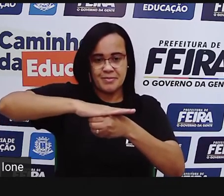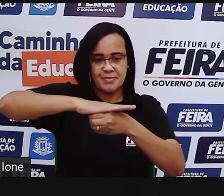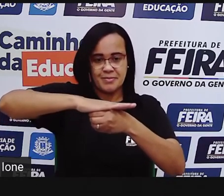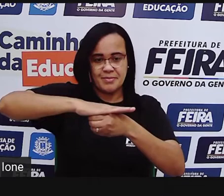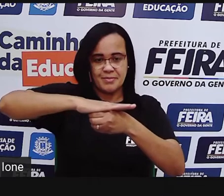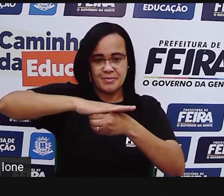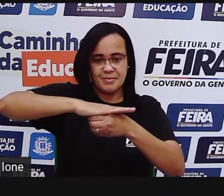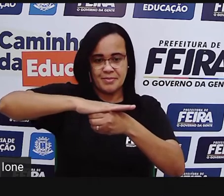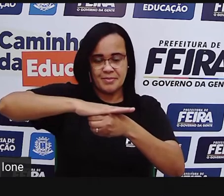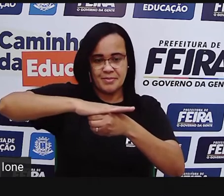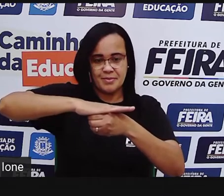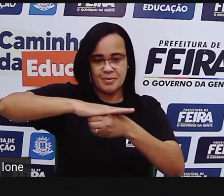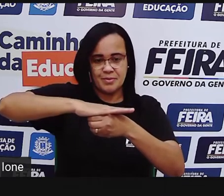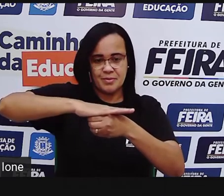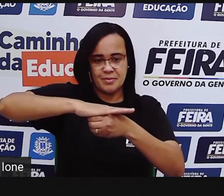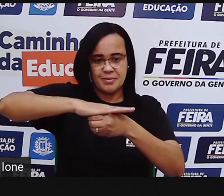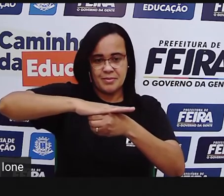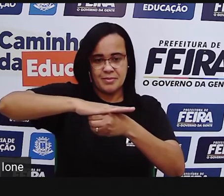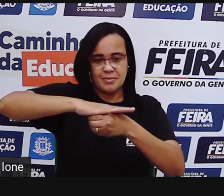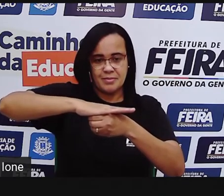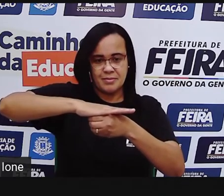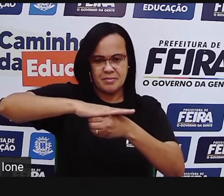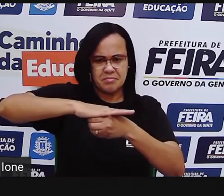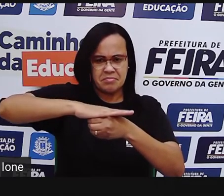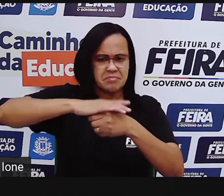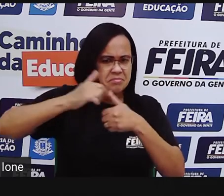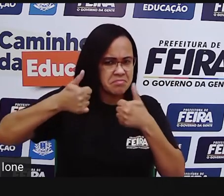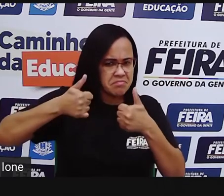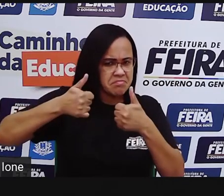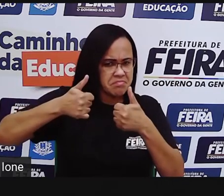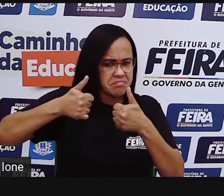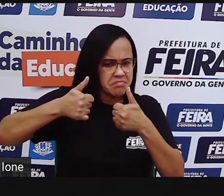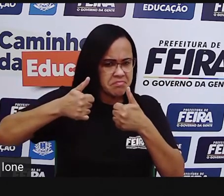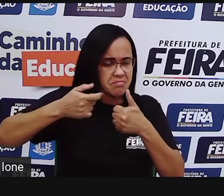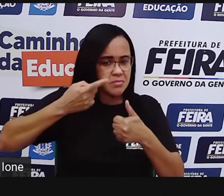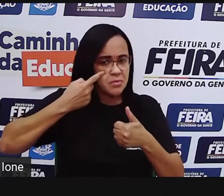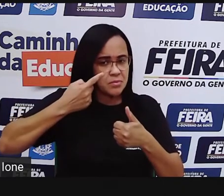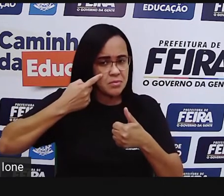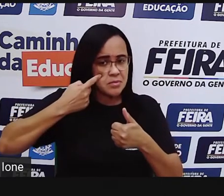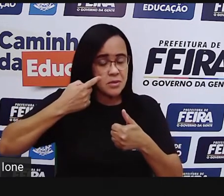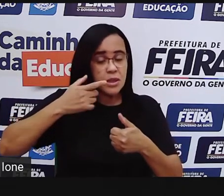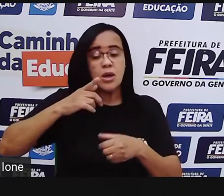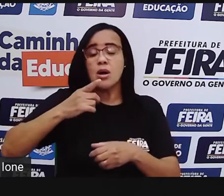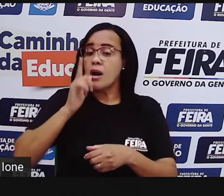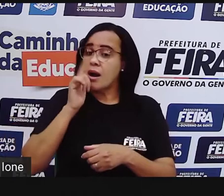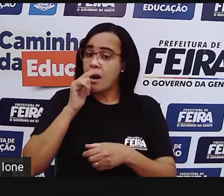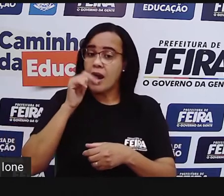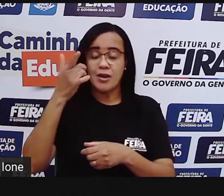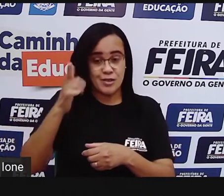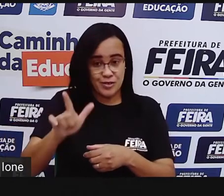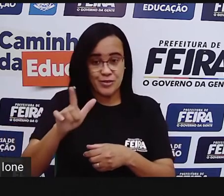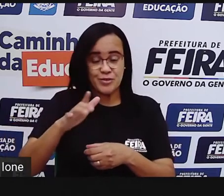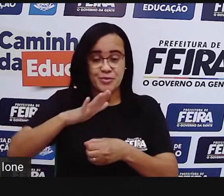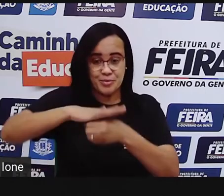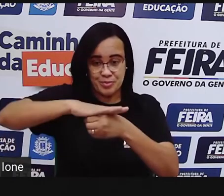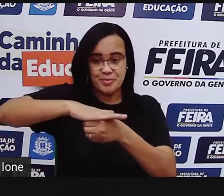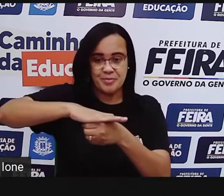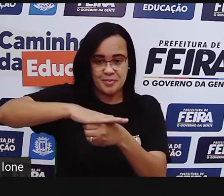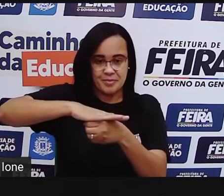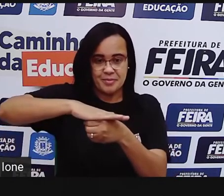gostar dela sou eu. Será que deu certo? Ah, eu vou molhar de novo, tá, meninada? Porque minha folha não